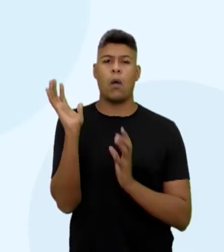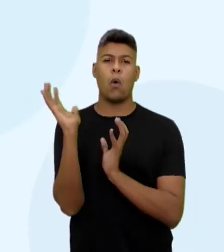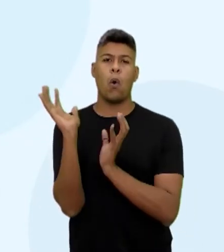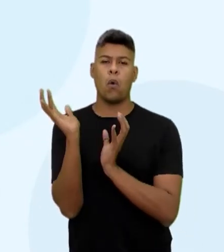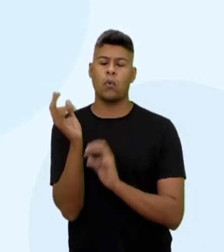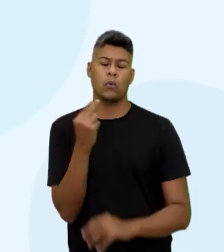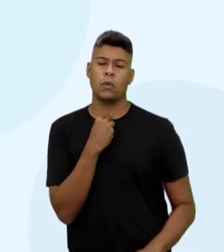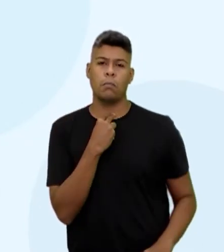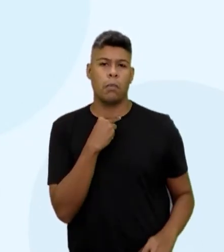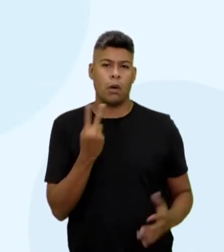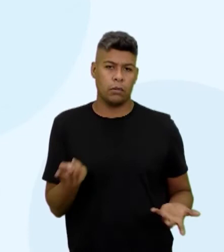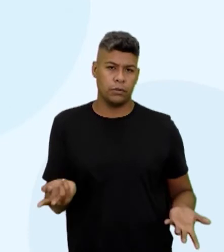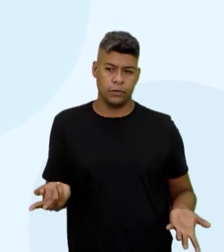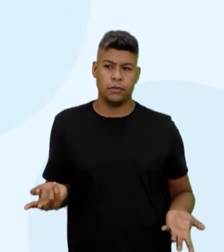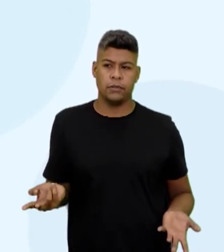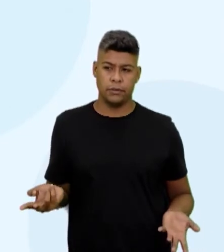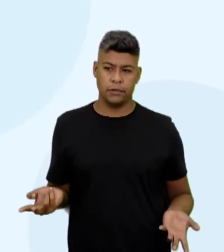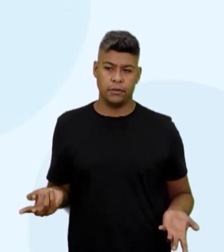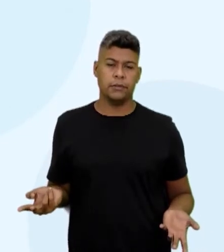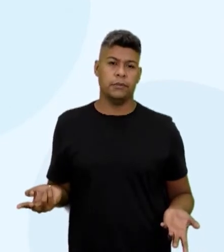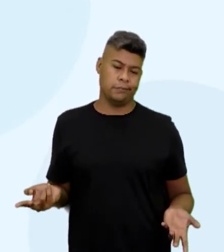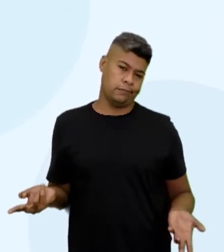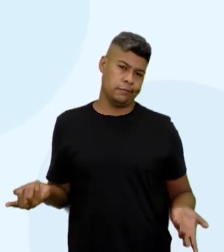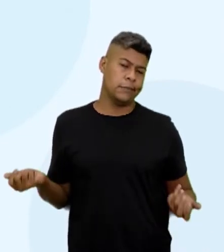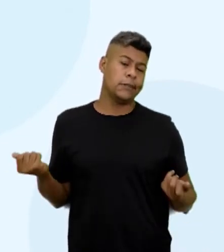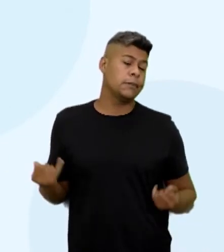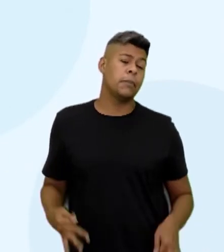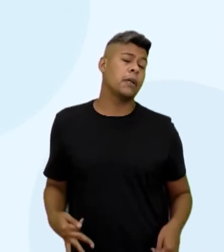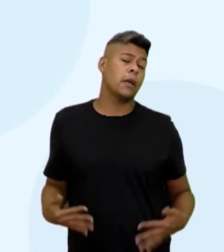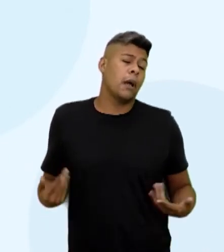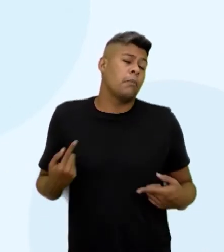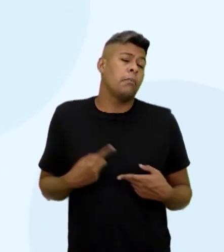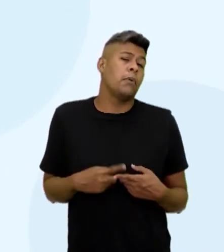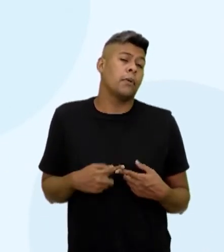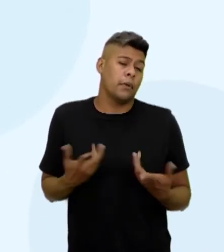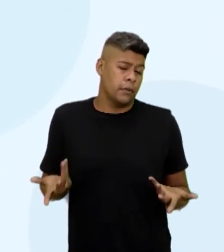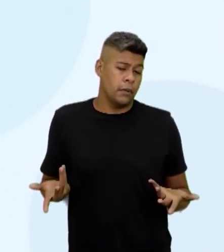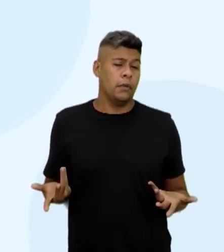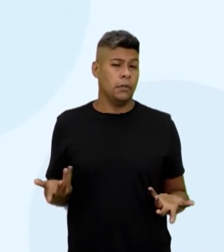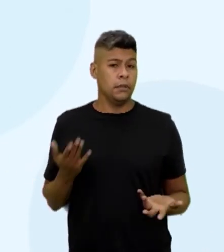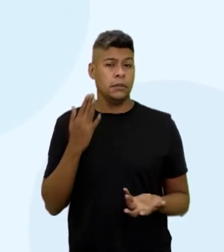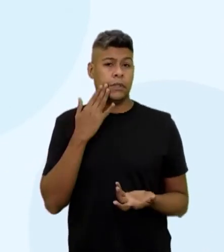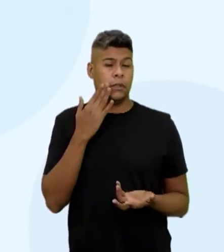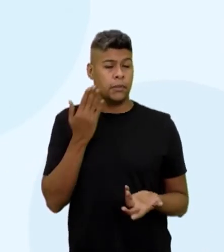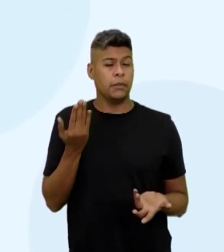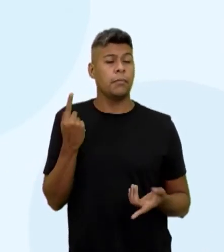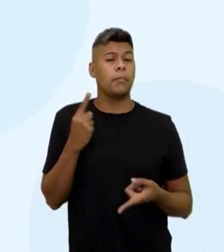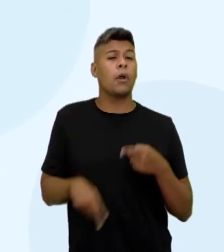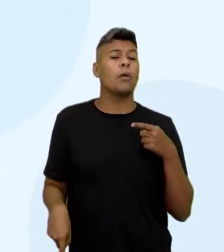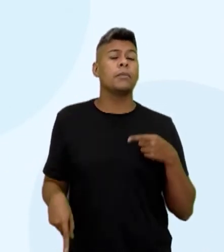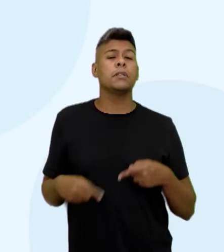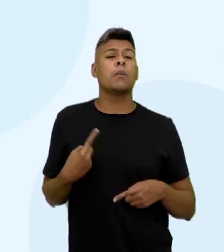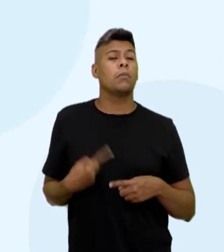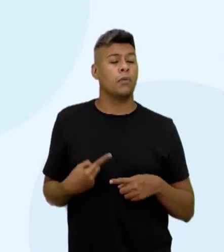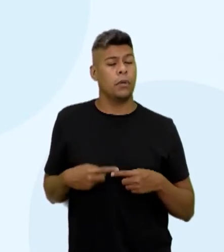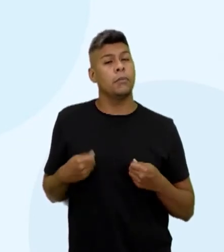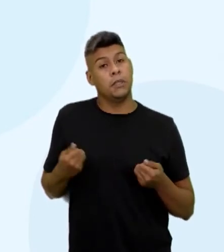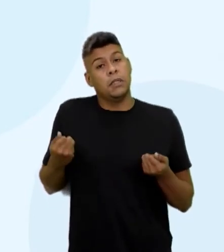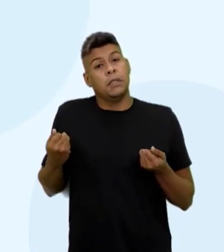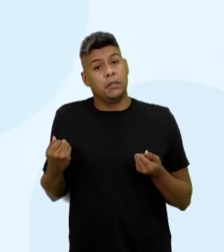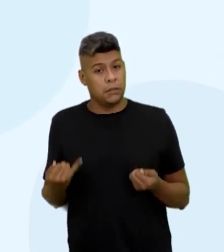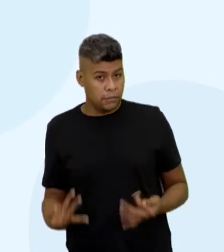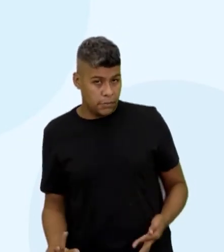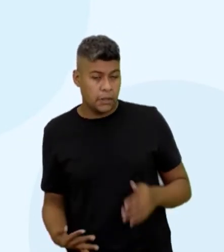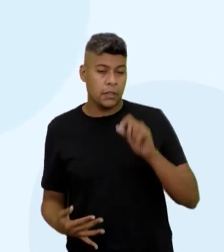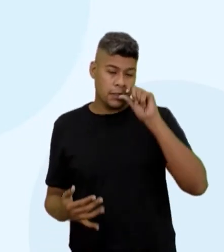de coco né E você não vai explicar por que que ela é fundamental Não porque dessa proibição então precisa